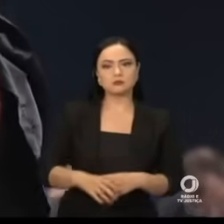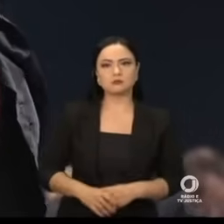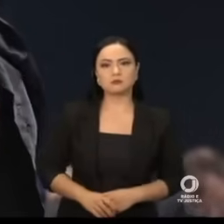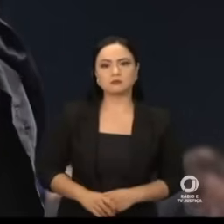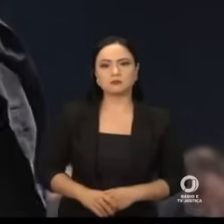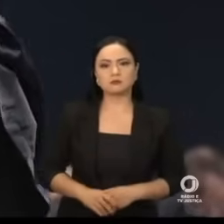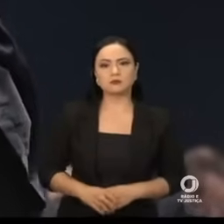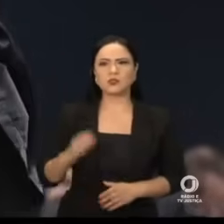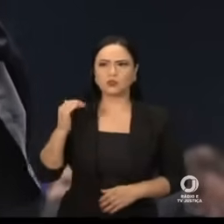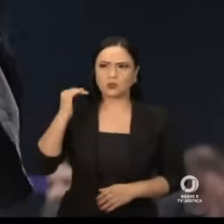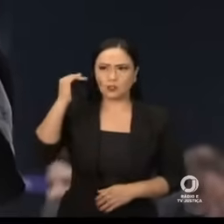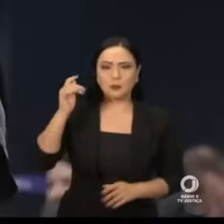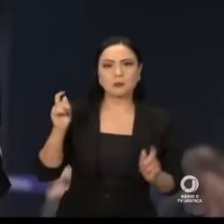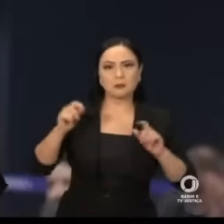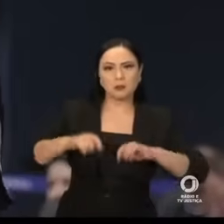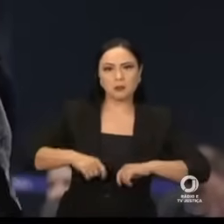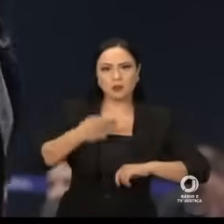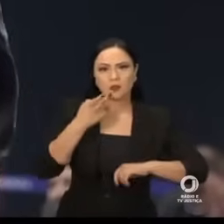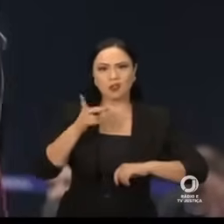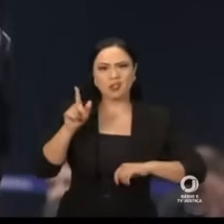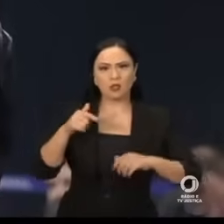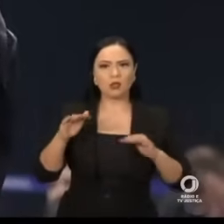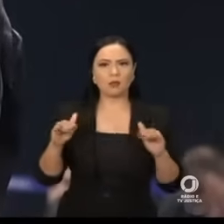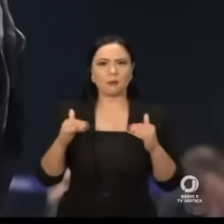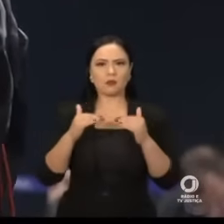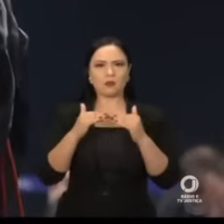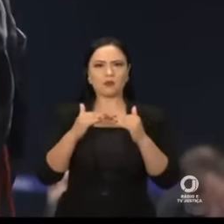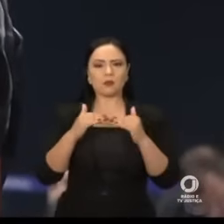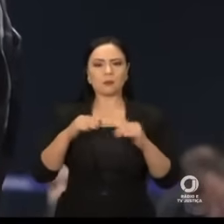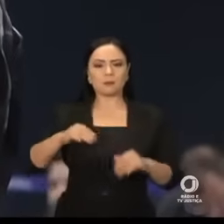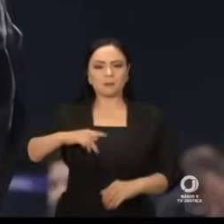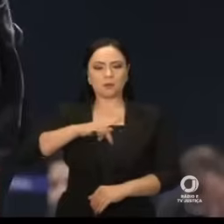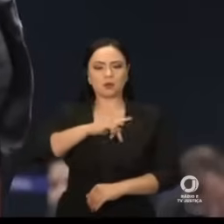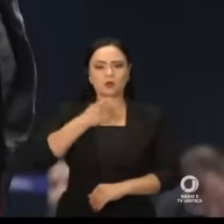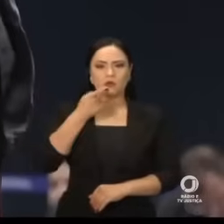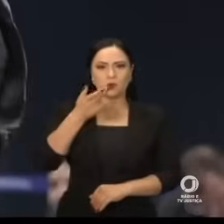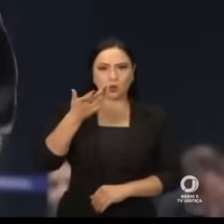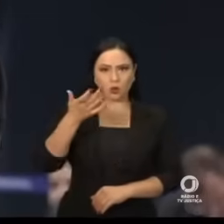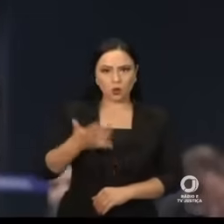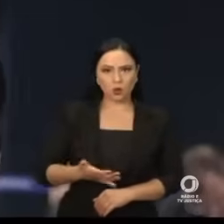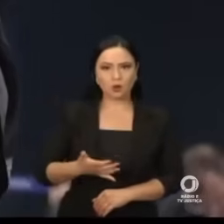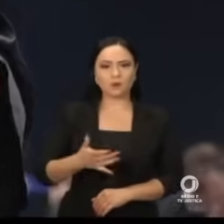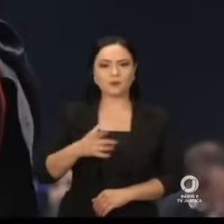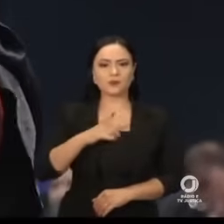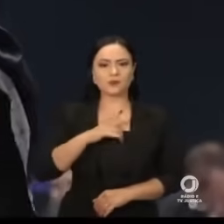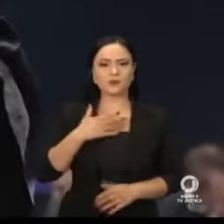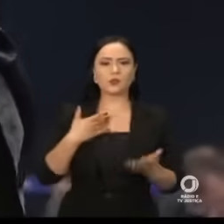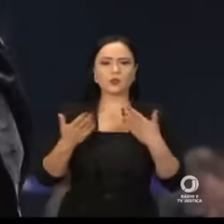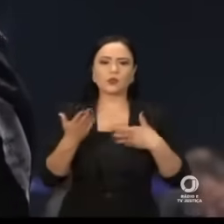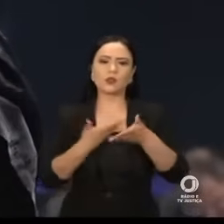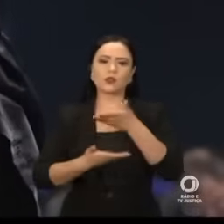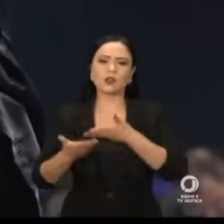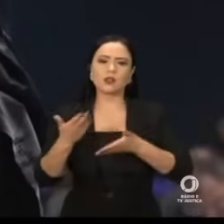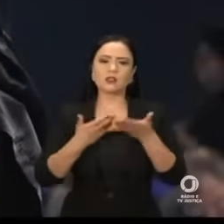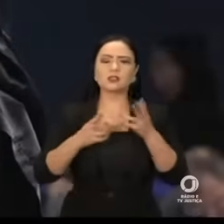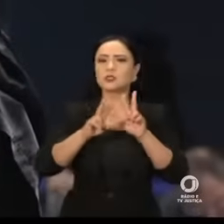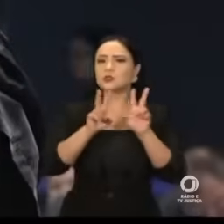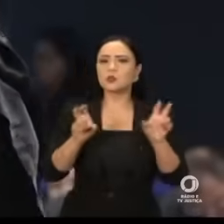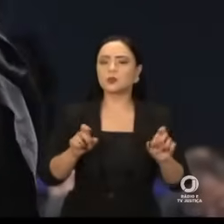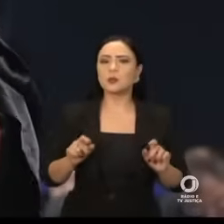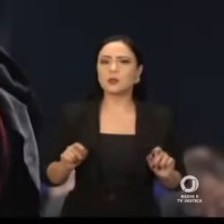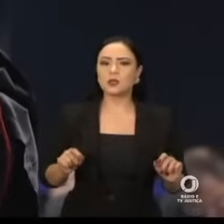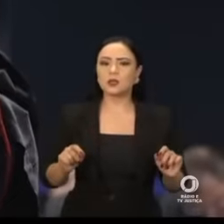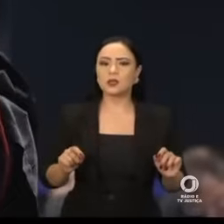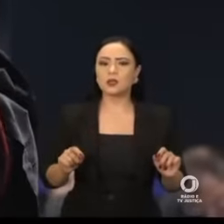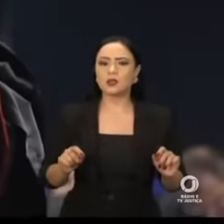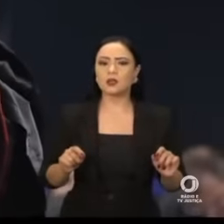Vossas Excelências poderão dizer, era cabível, como disse o Ministério Público, uma conversa a respeito de